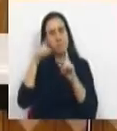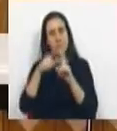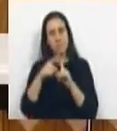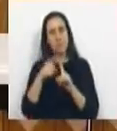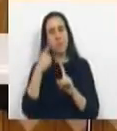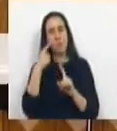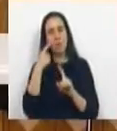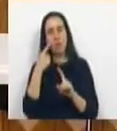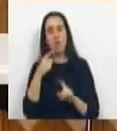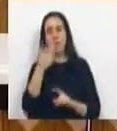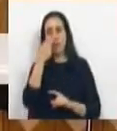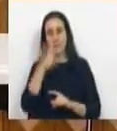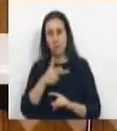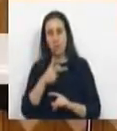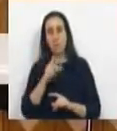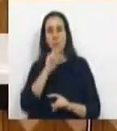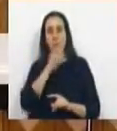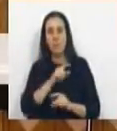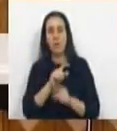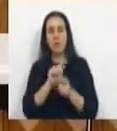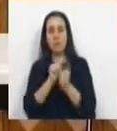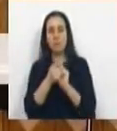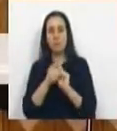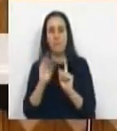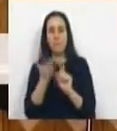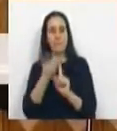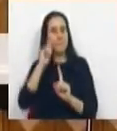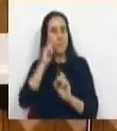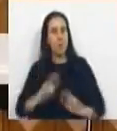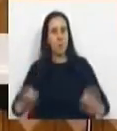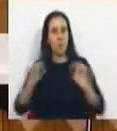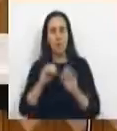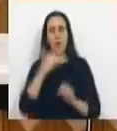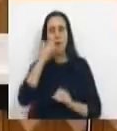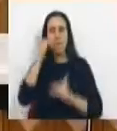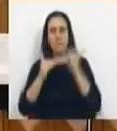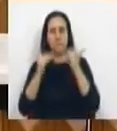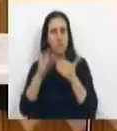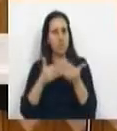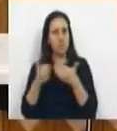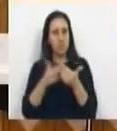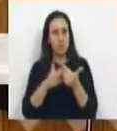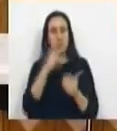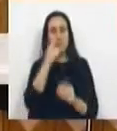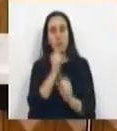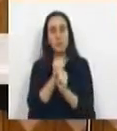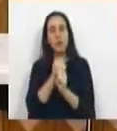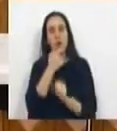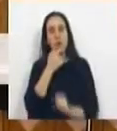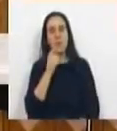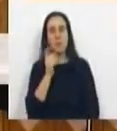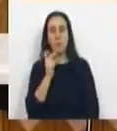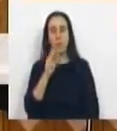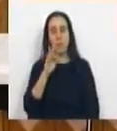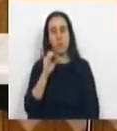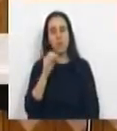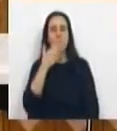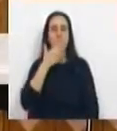acesso à reforma sem penalizações ou reduções, independentemente da idade, aos trabalhadores que tenham no mínimo 40 anos de